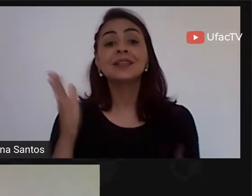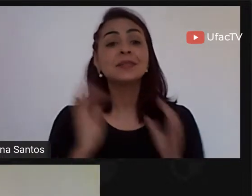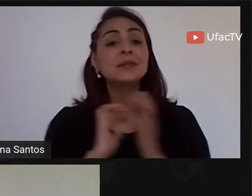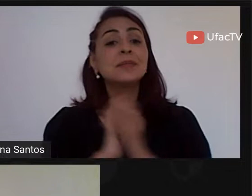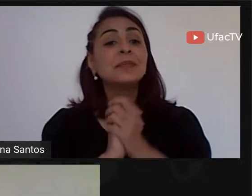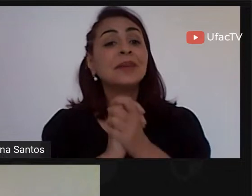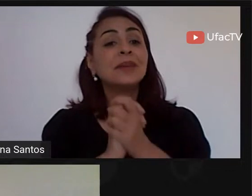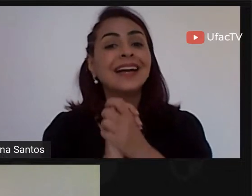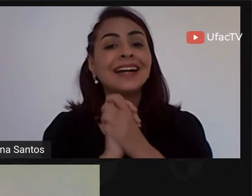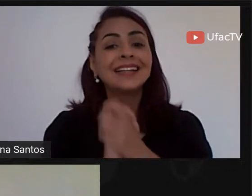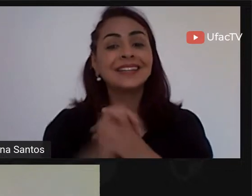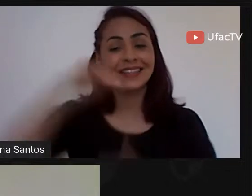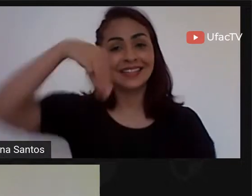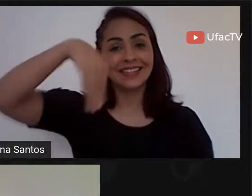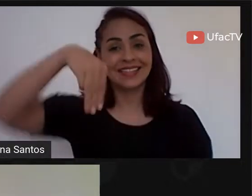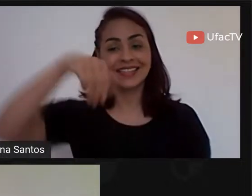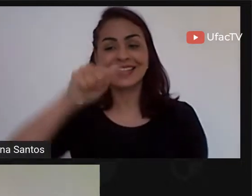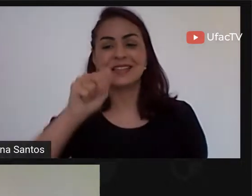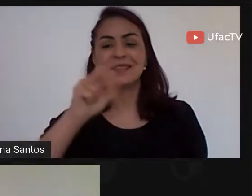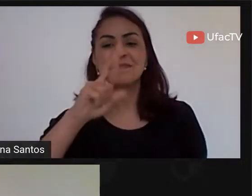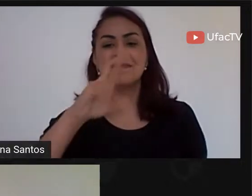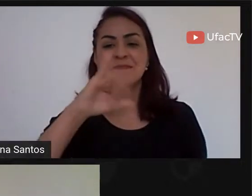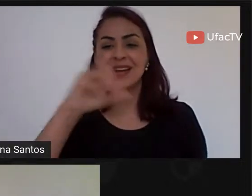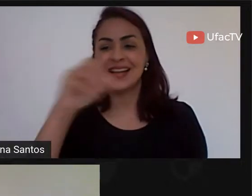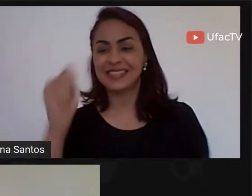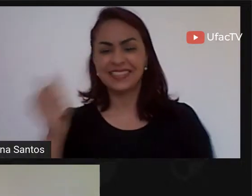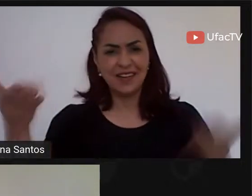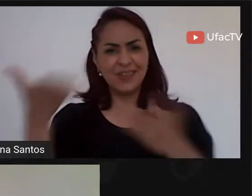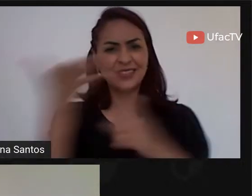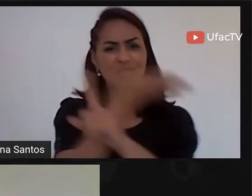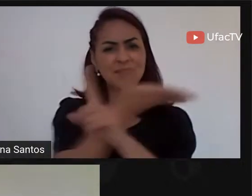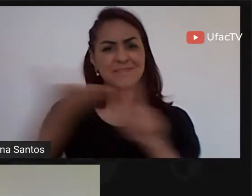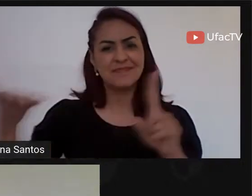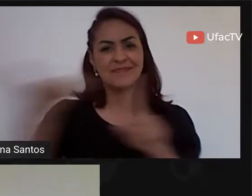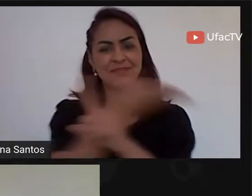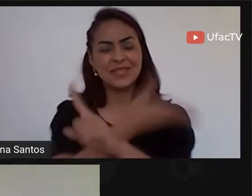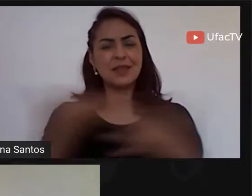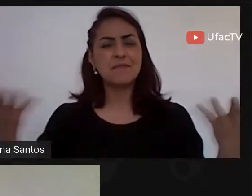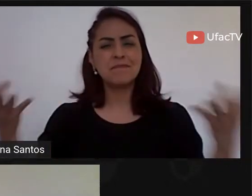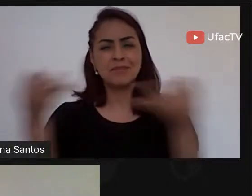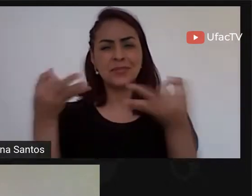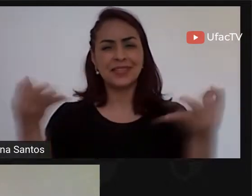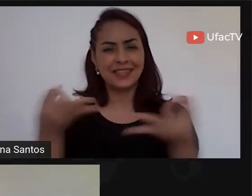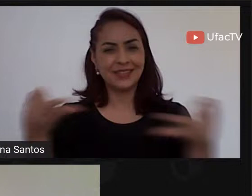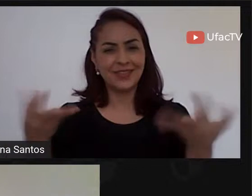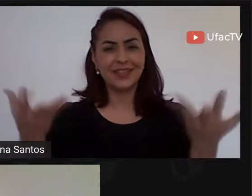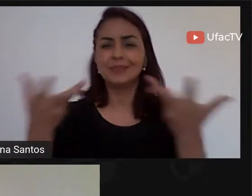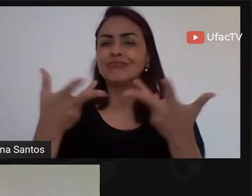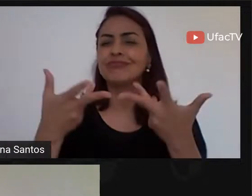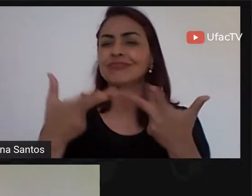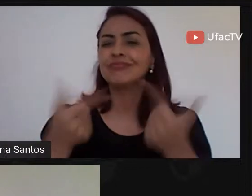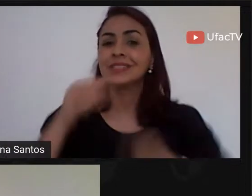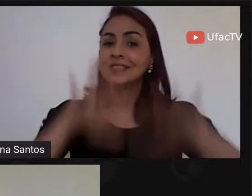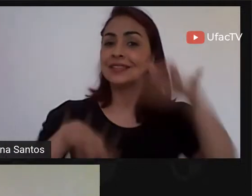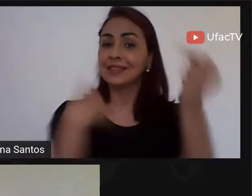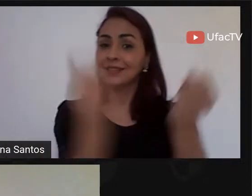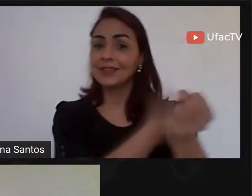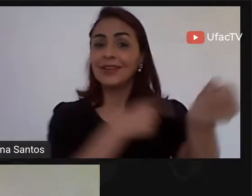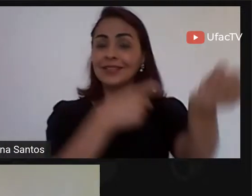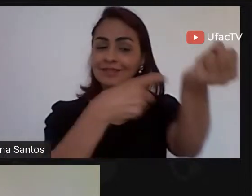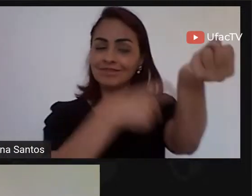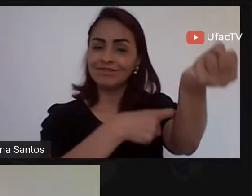mediação impecável, eu peço desculpas, a gente também fica nervosa, eu conto aqui com o apoio